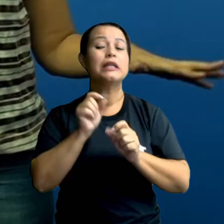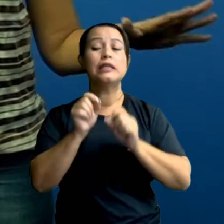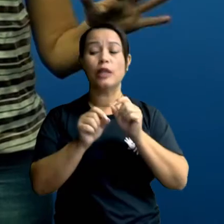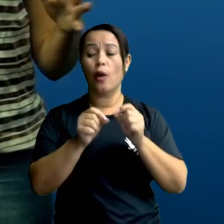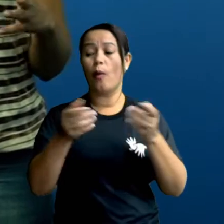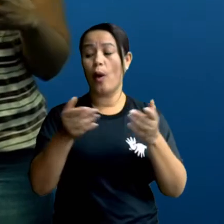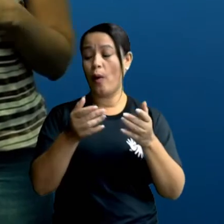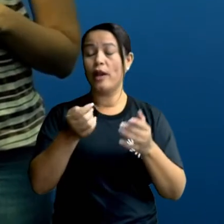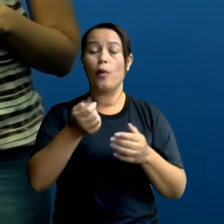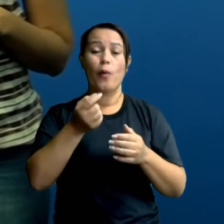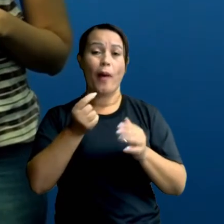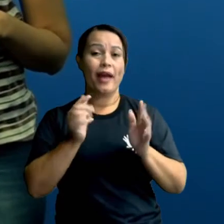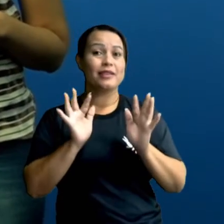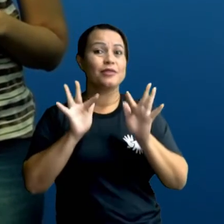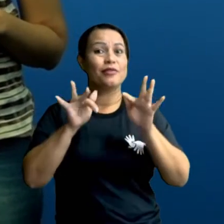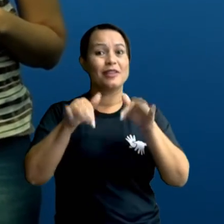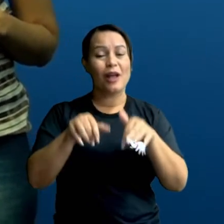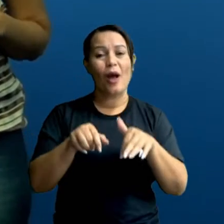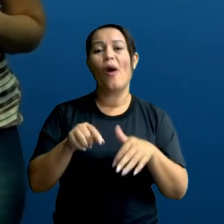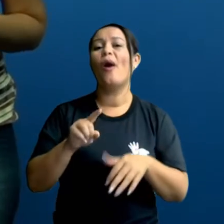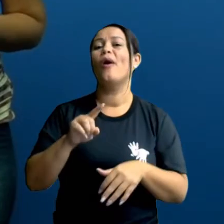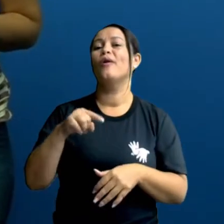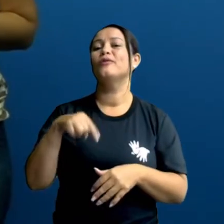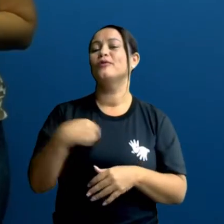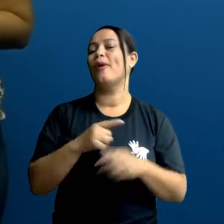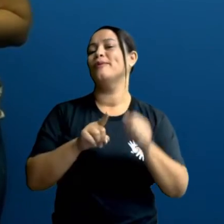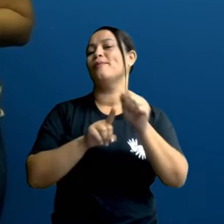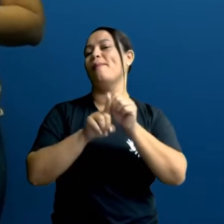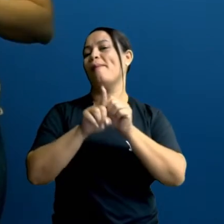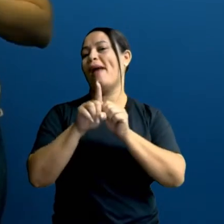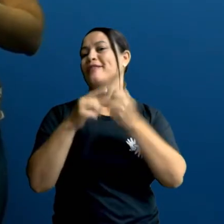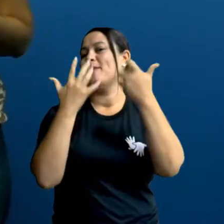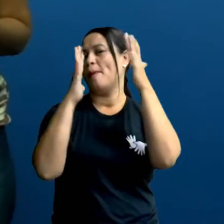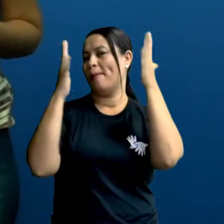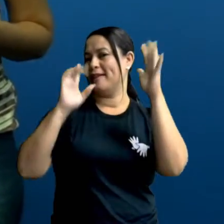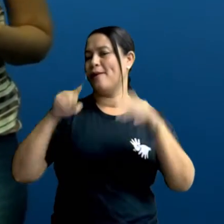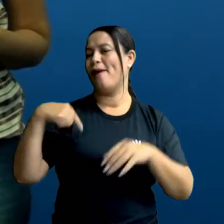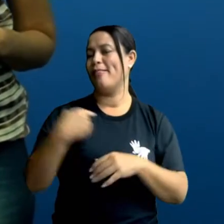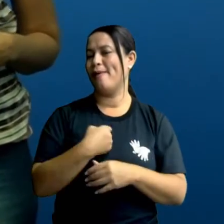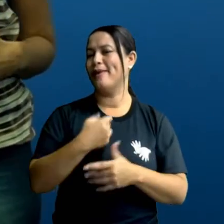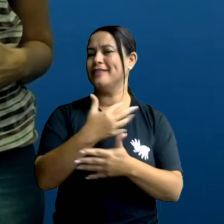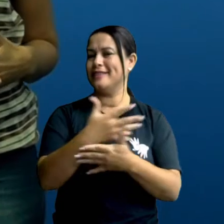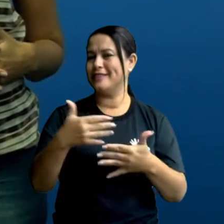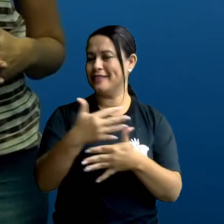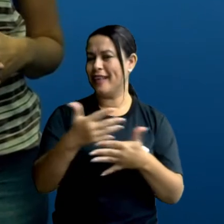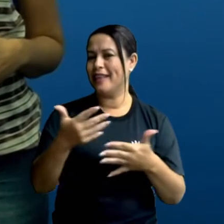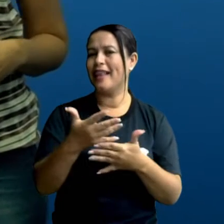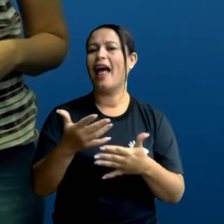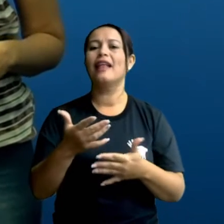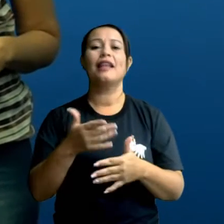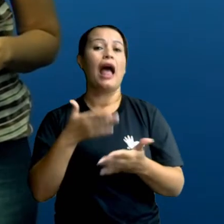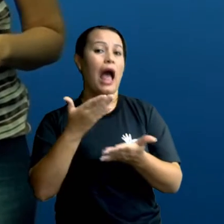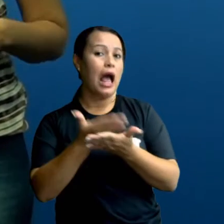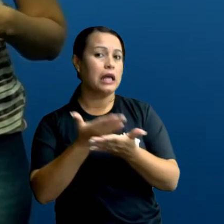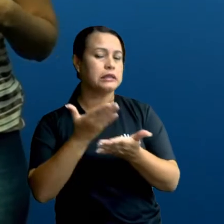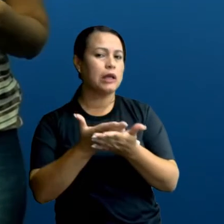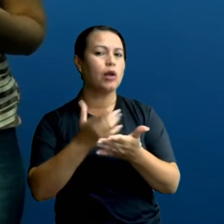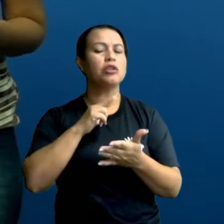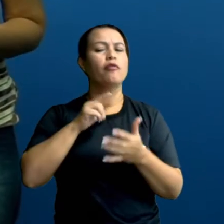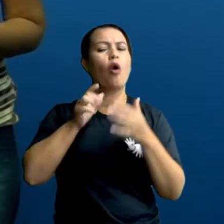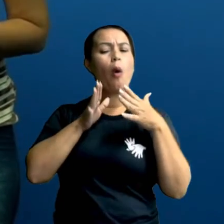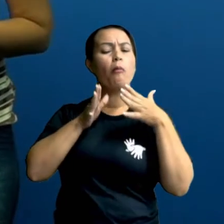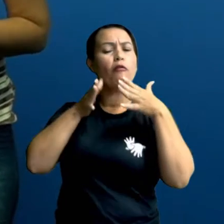reta final, né, no nosso mês de comemoração à nossa cidade. Nossas aulas foram a respeito da nossa cidade.